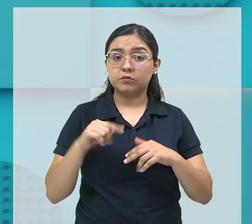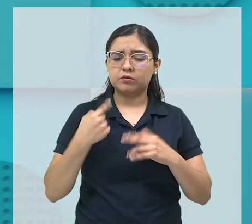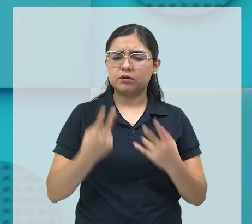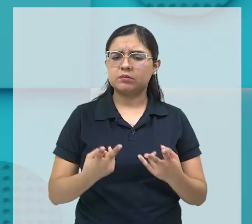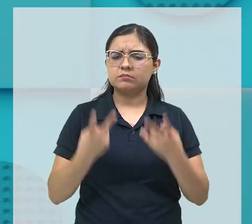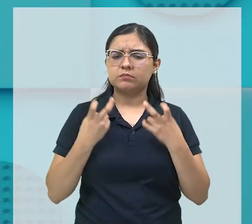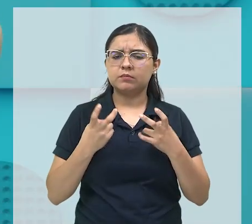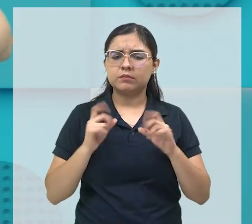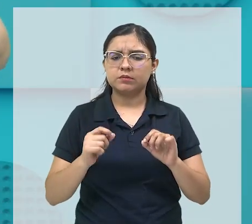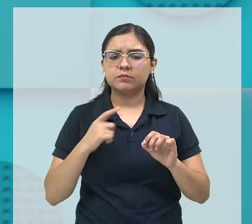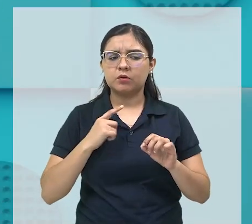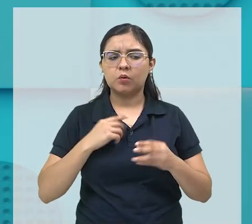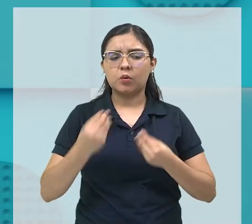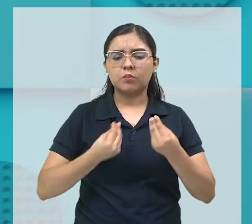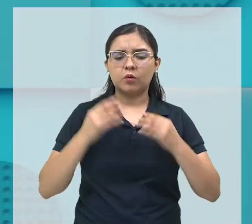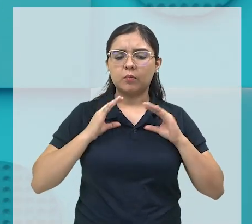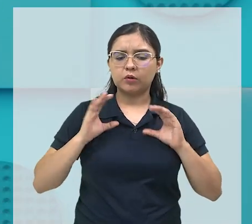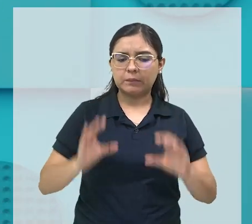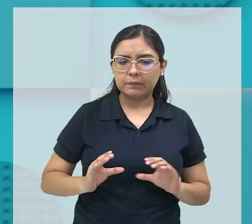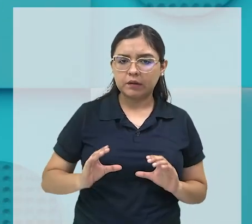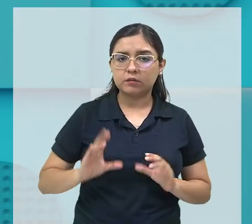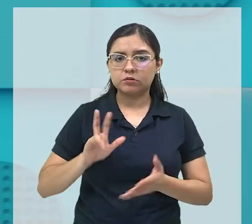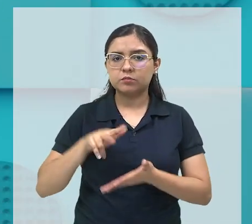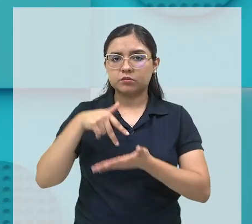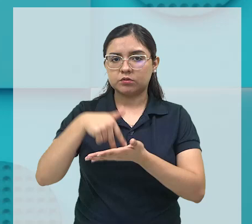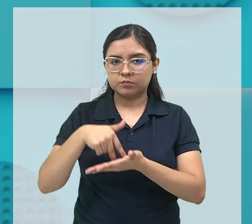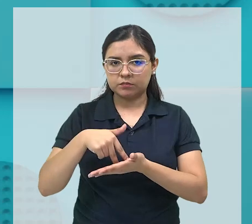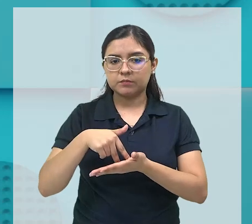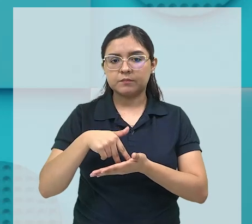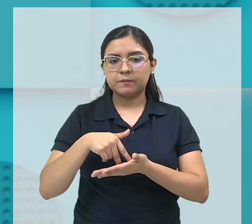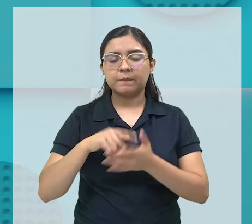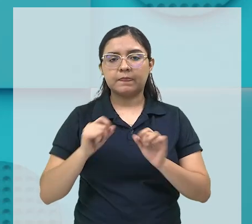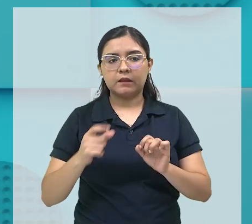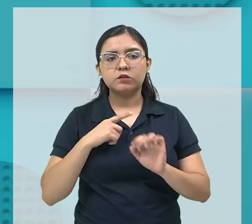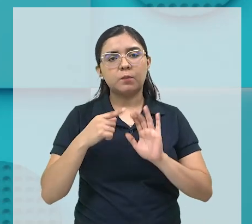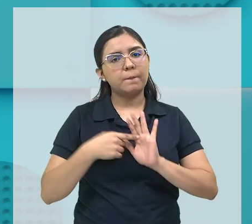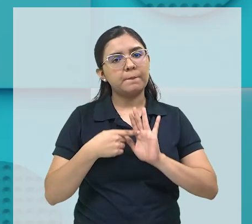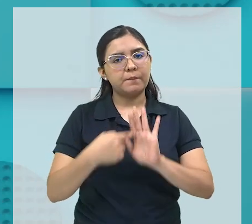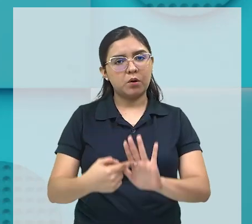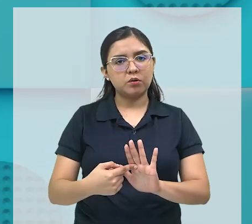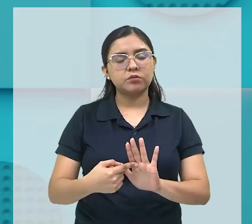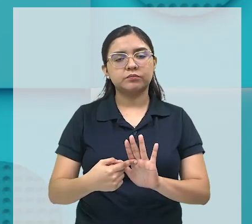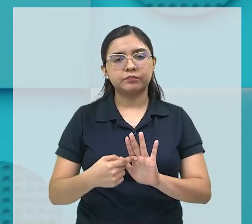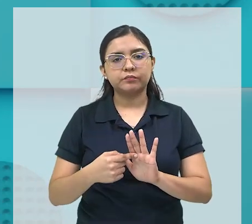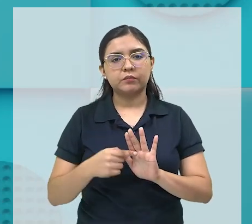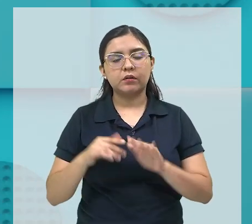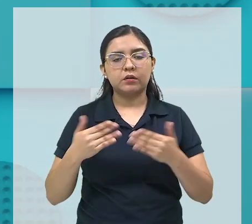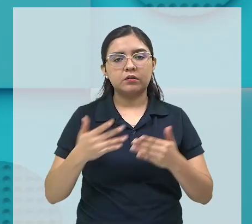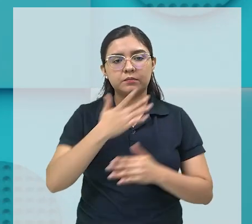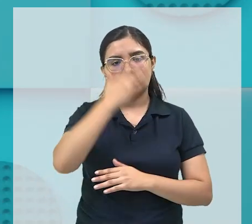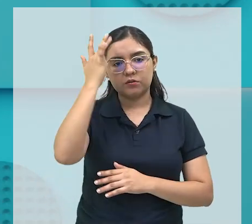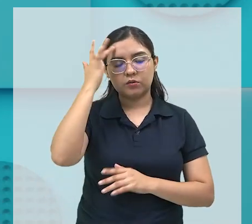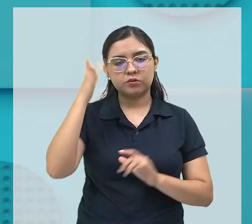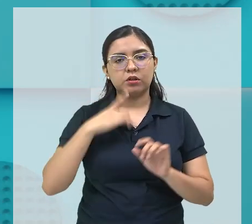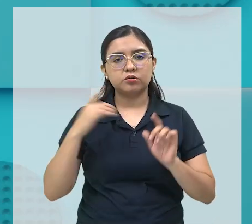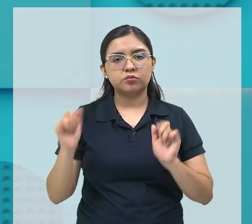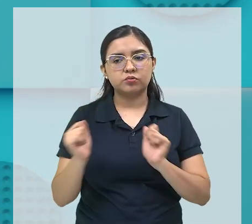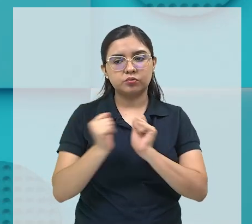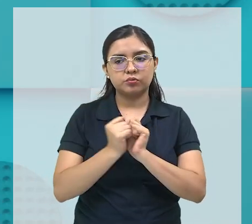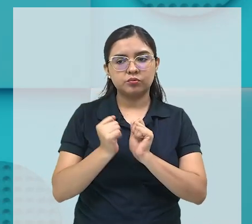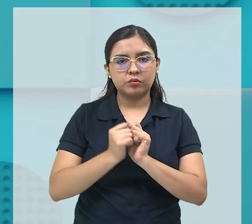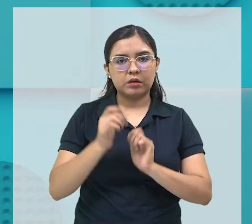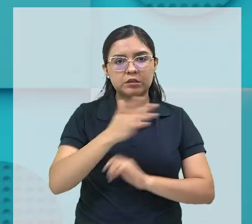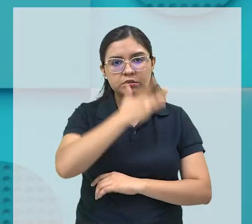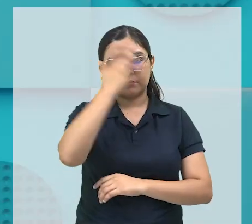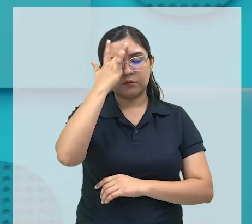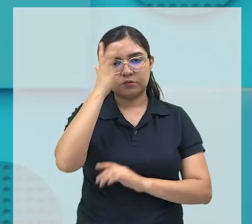forma como a gente está se comportando, se posicionando, porque sim, isso traz uma mensagem para quem está junto, né, da gente, as